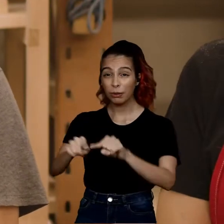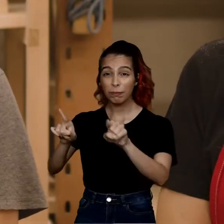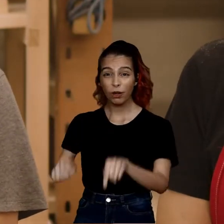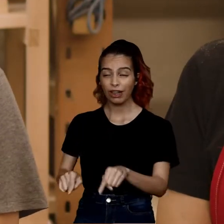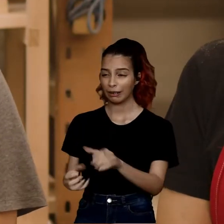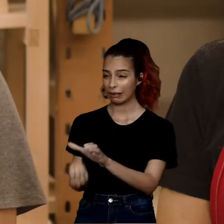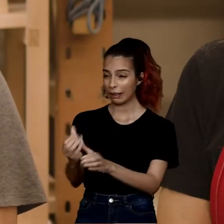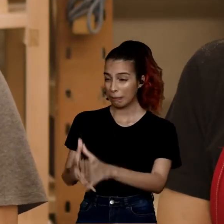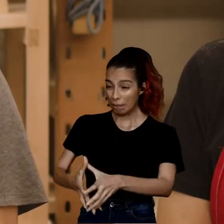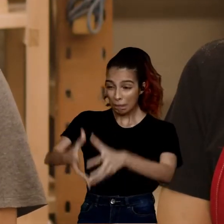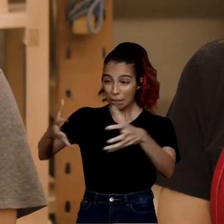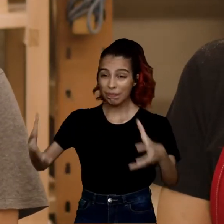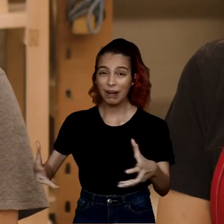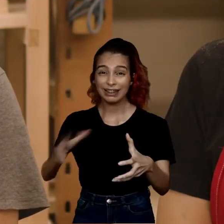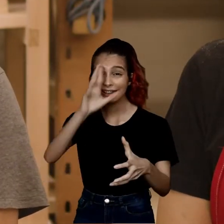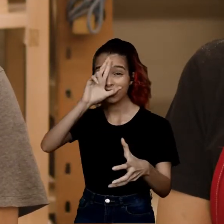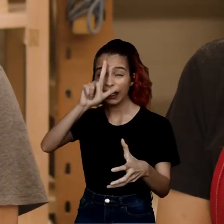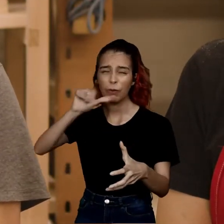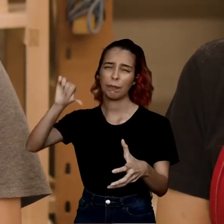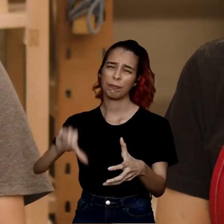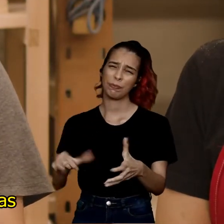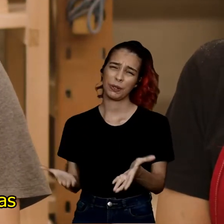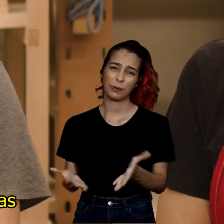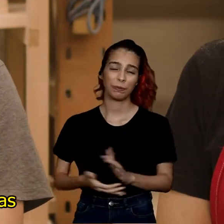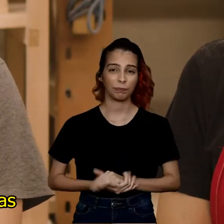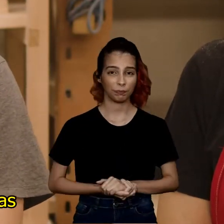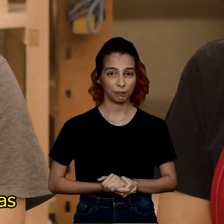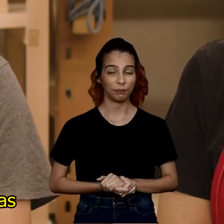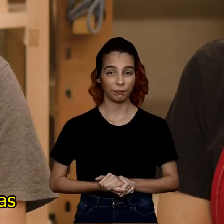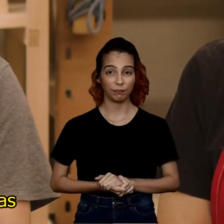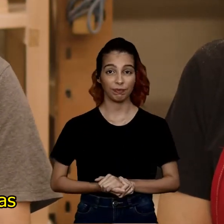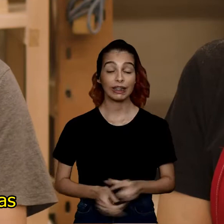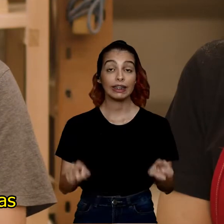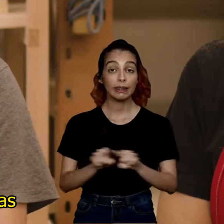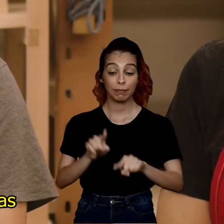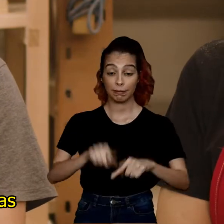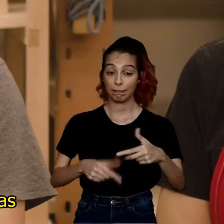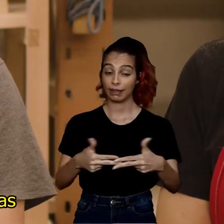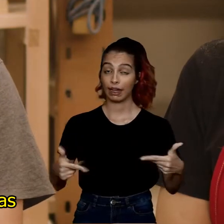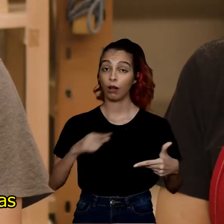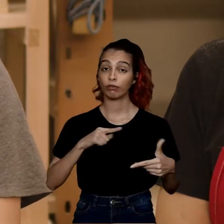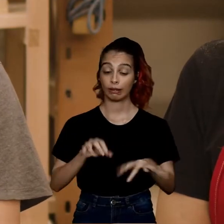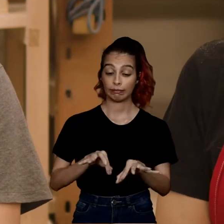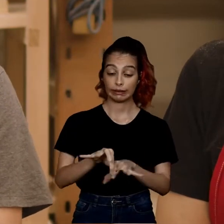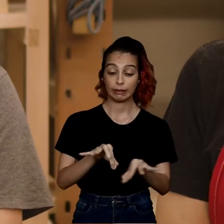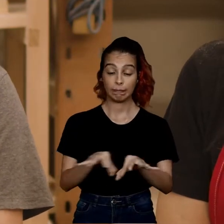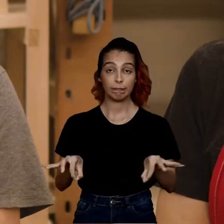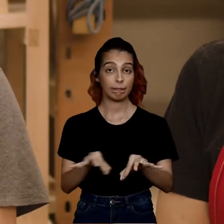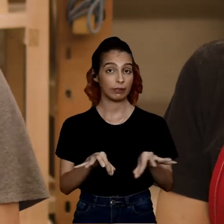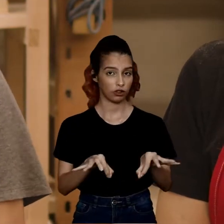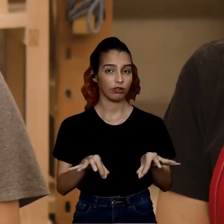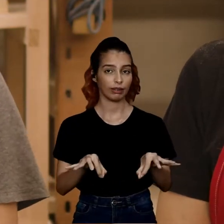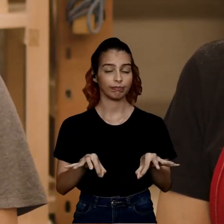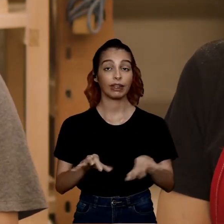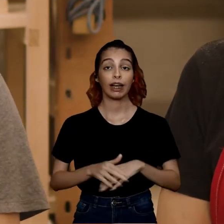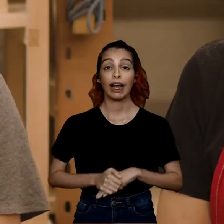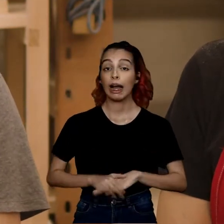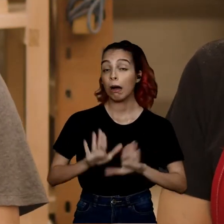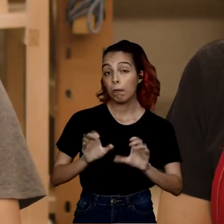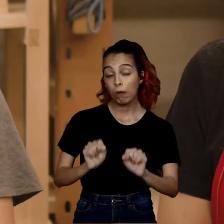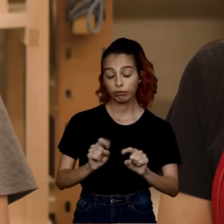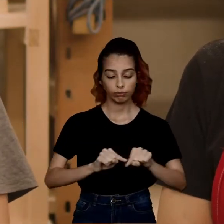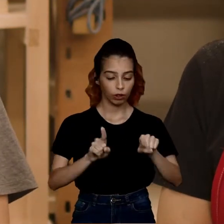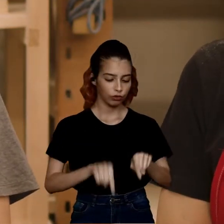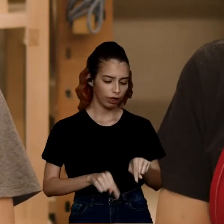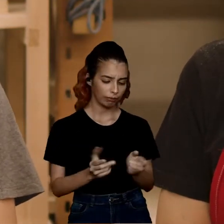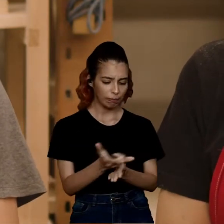E também tem outra coisa, que é o seguinte: o material tem determinadas medidas, então pode ser que a gente tenha que fazer